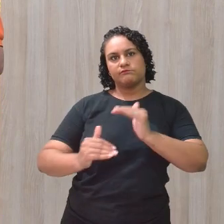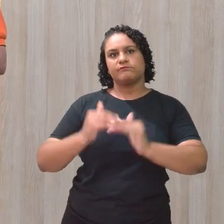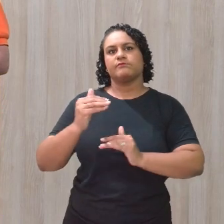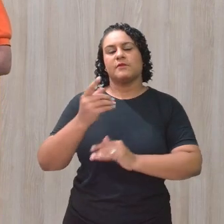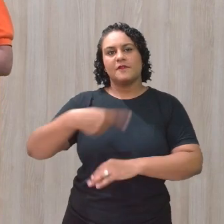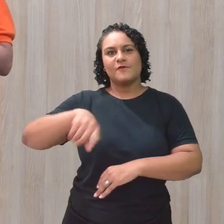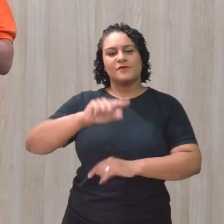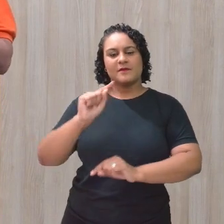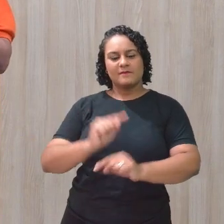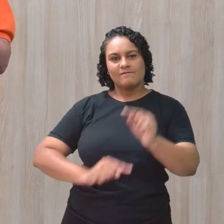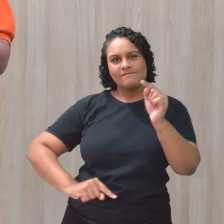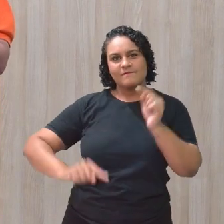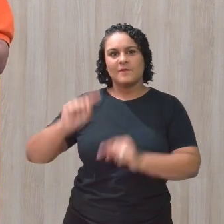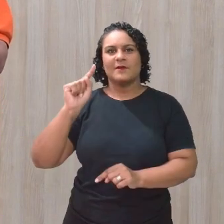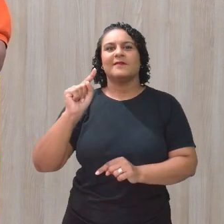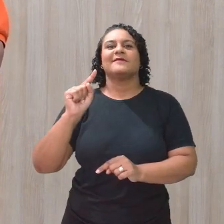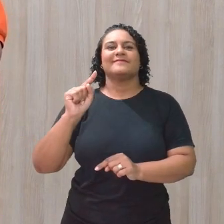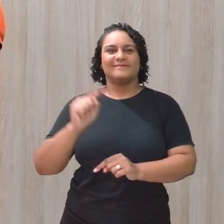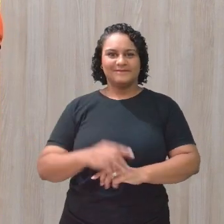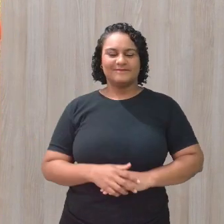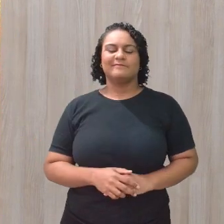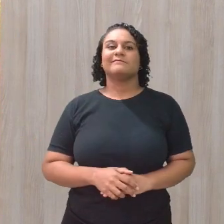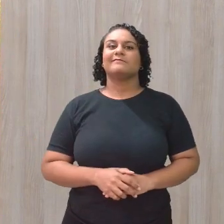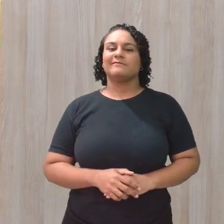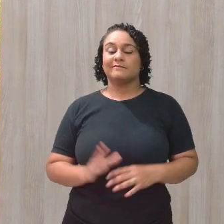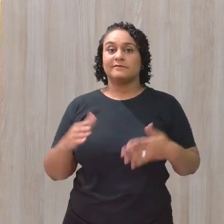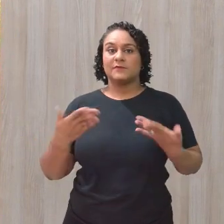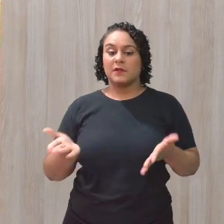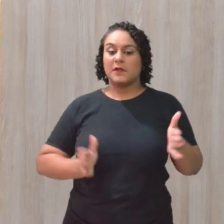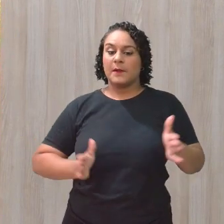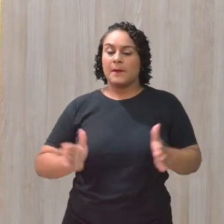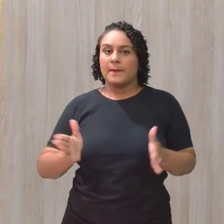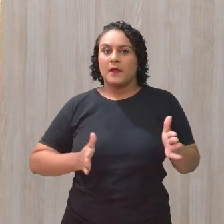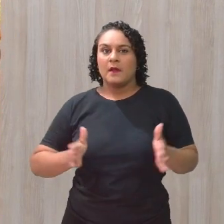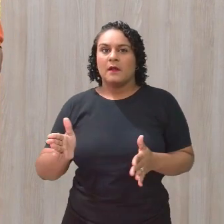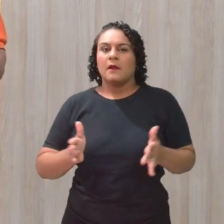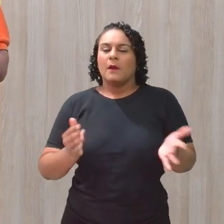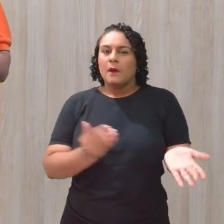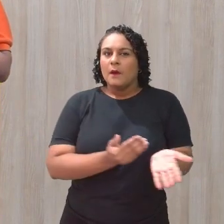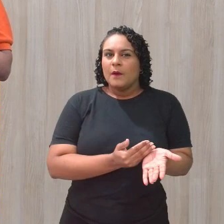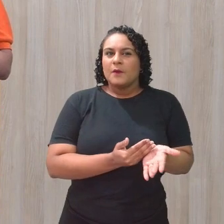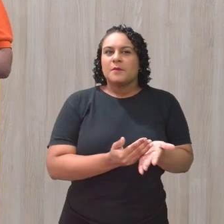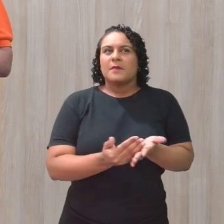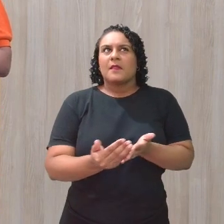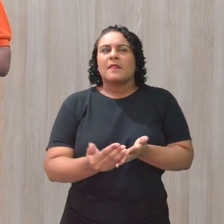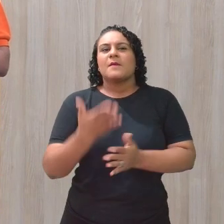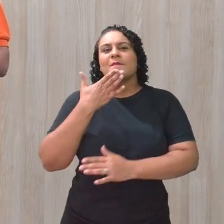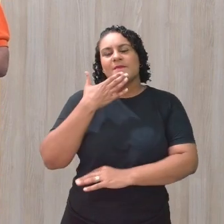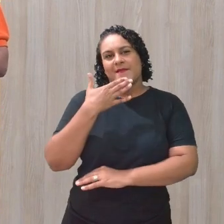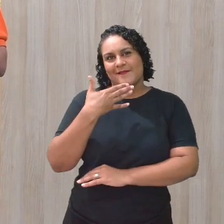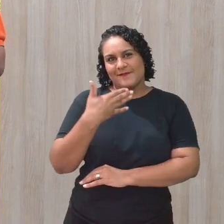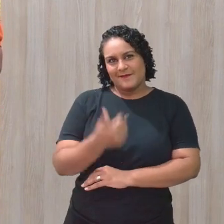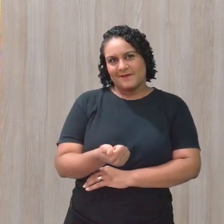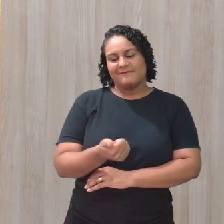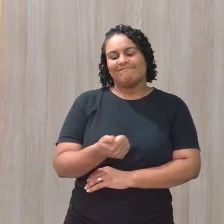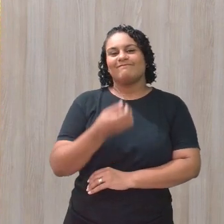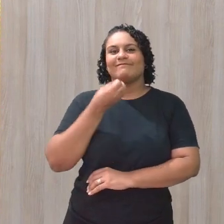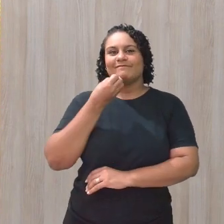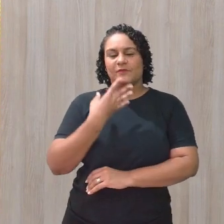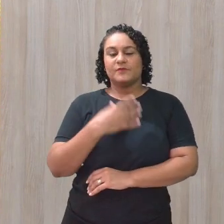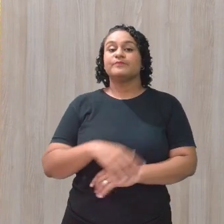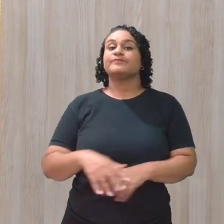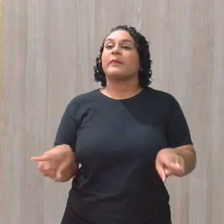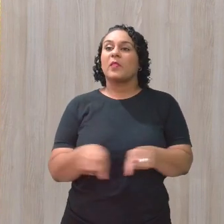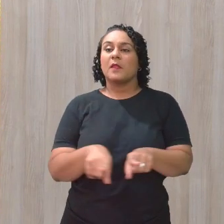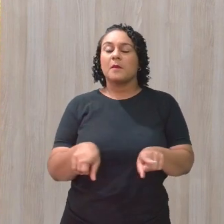avanço neste tempo que está começando a melhorar, e isso é muito bom.